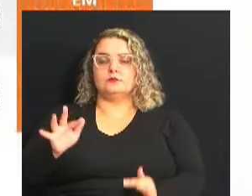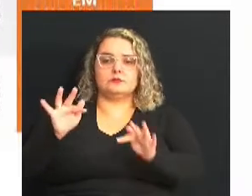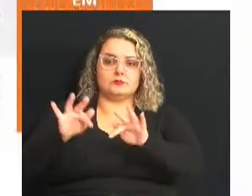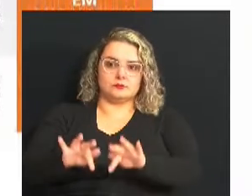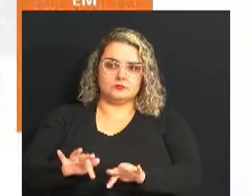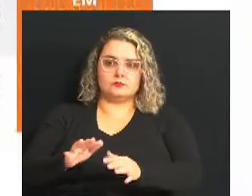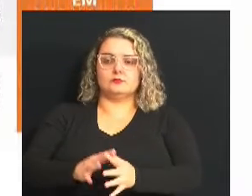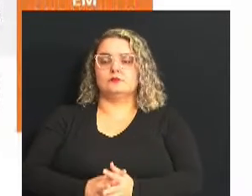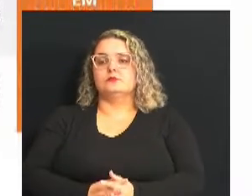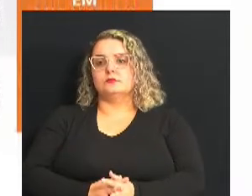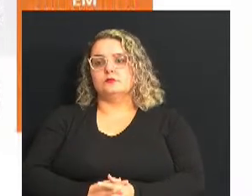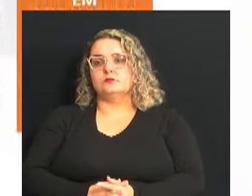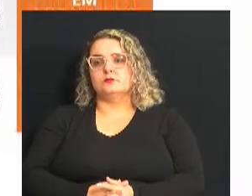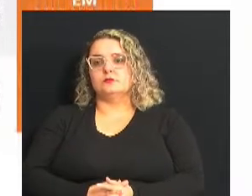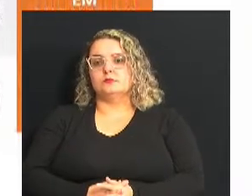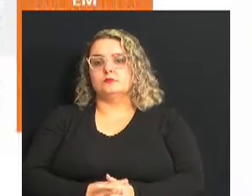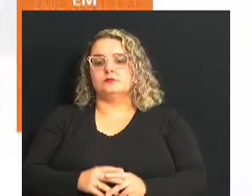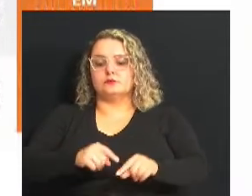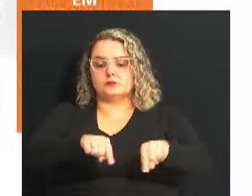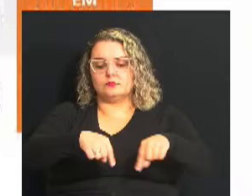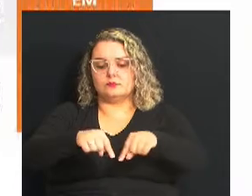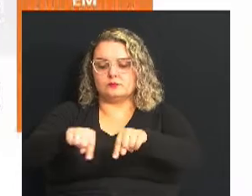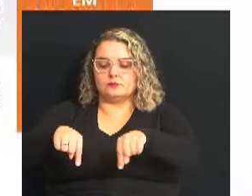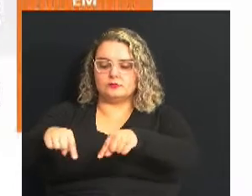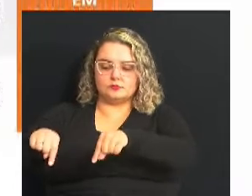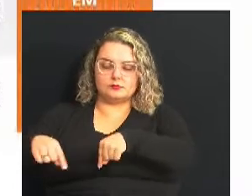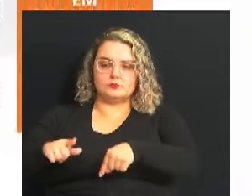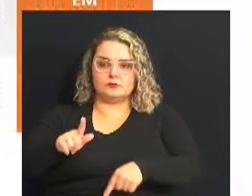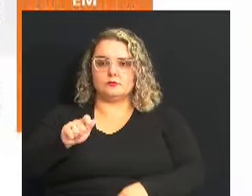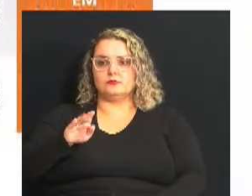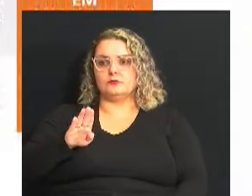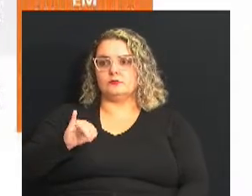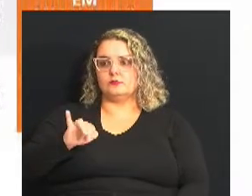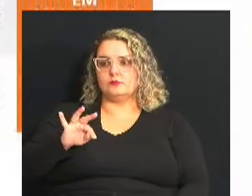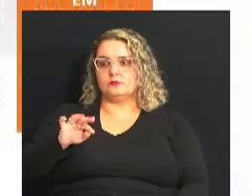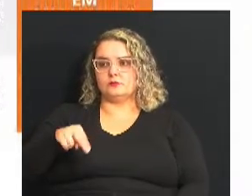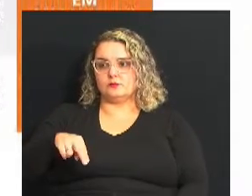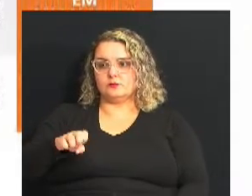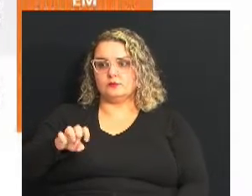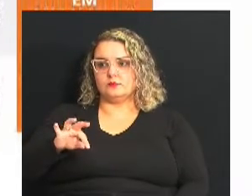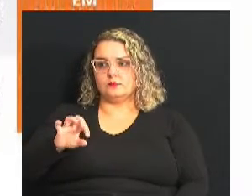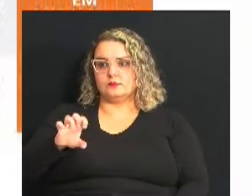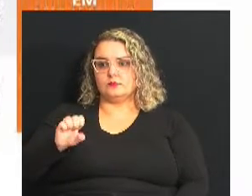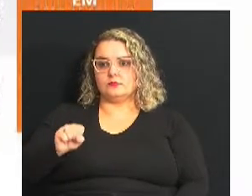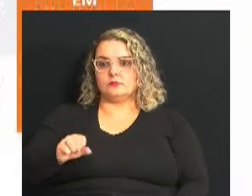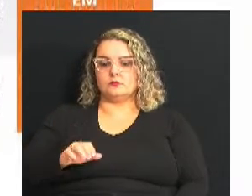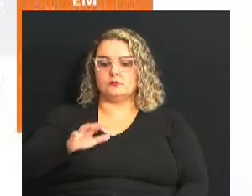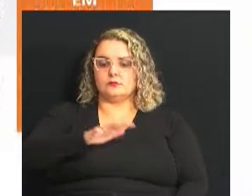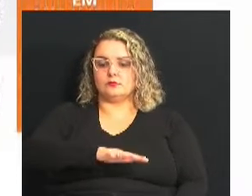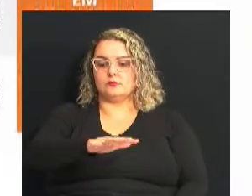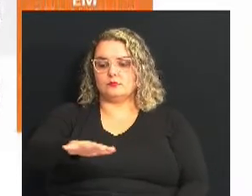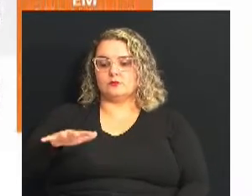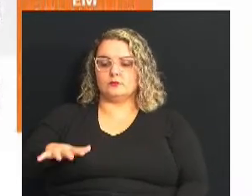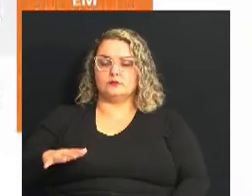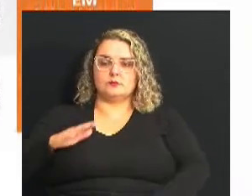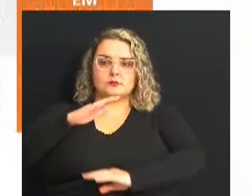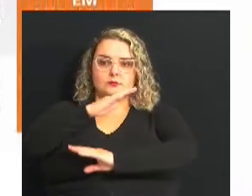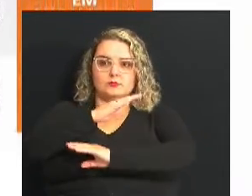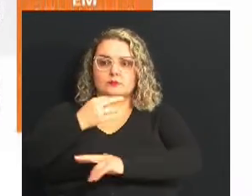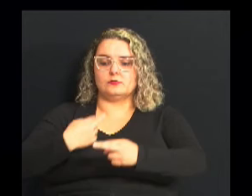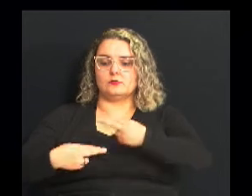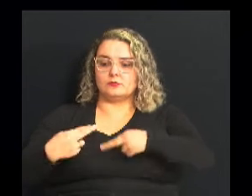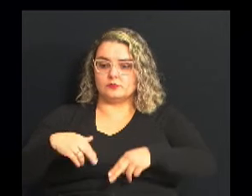com gabinetes, com os setores da Câmara, né. Então, ele tem essa relação mais